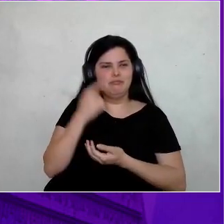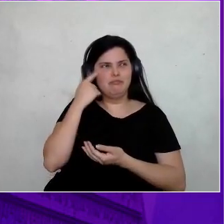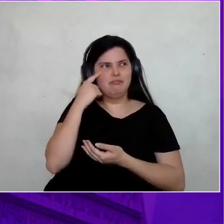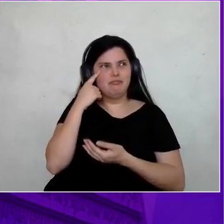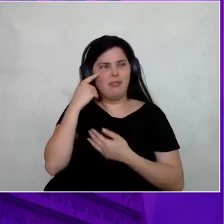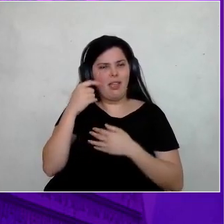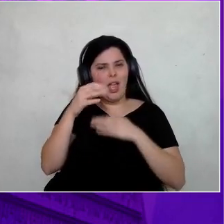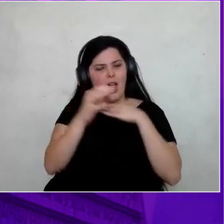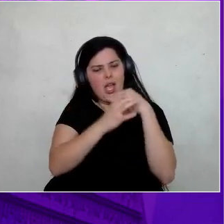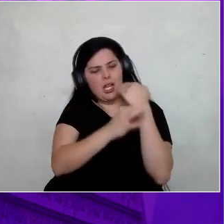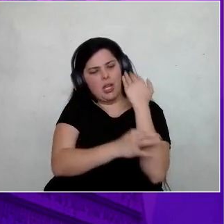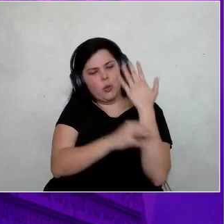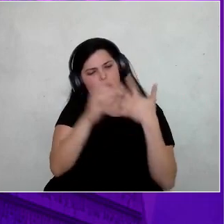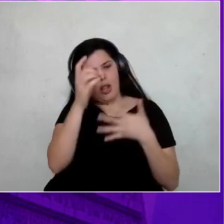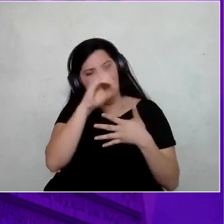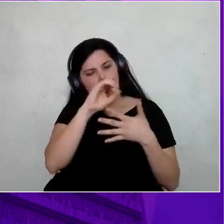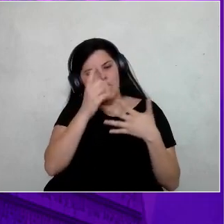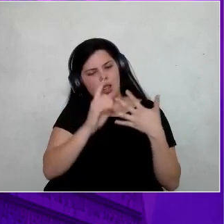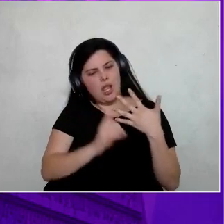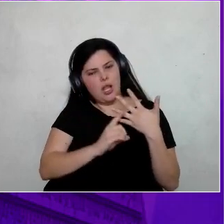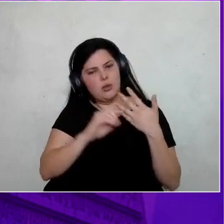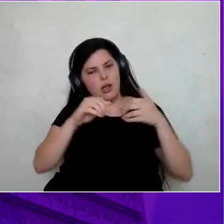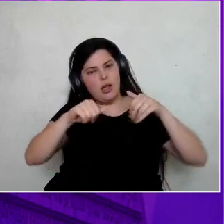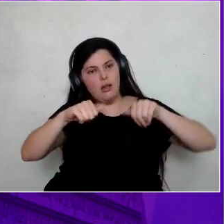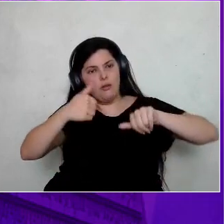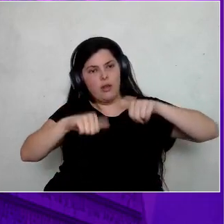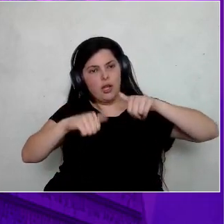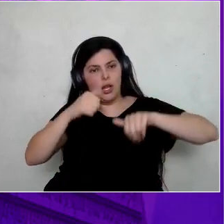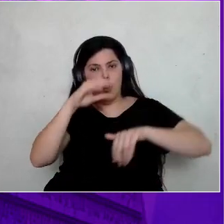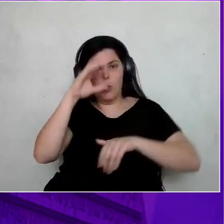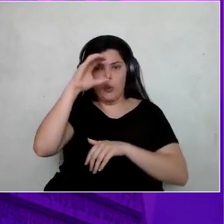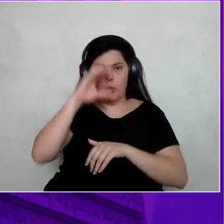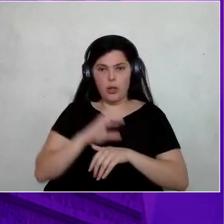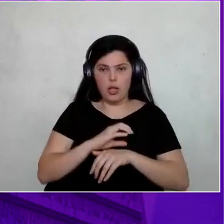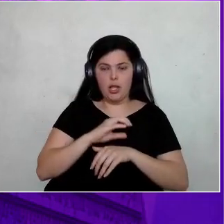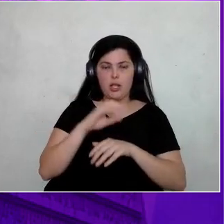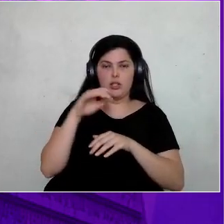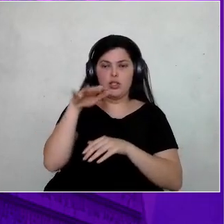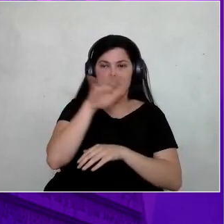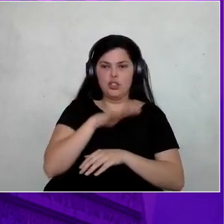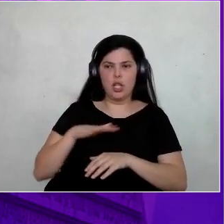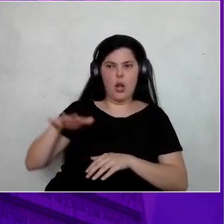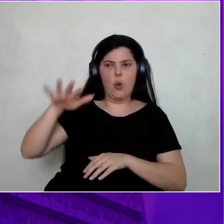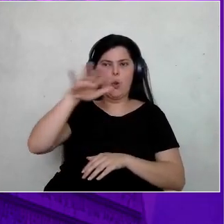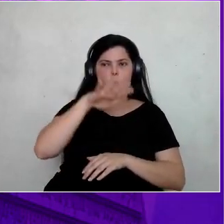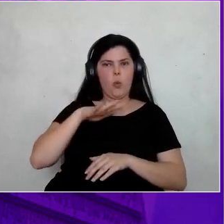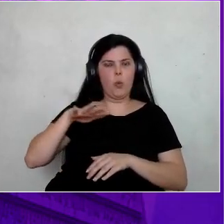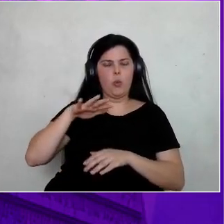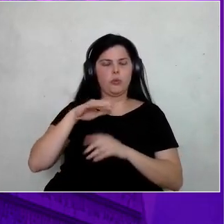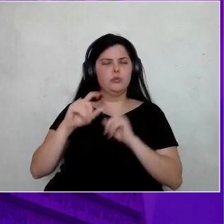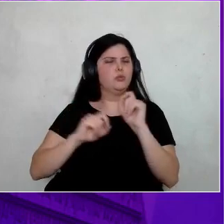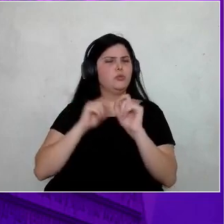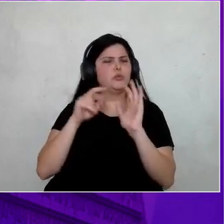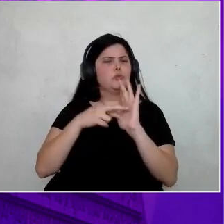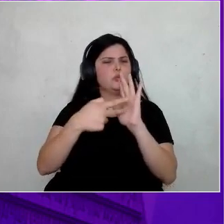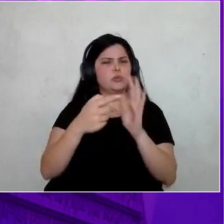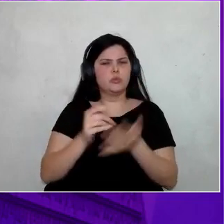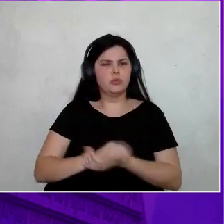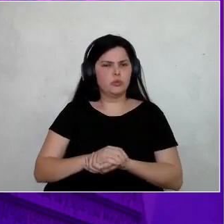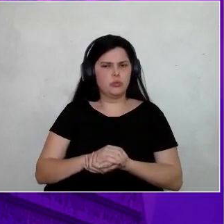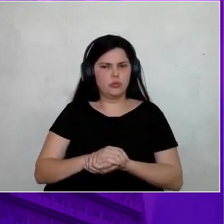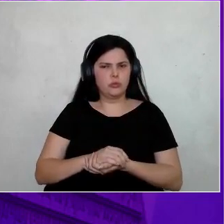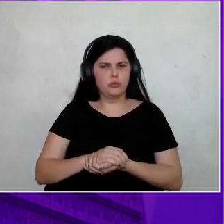dados, era analisar um cliente em 360 graus. E o que significa isso?